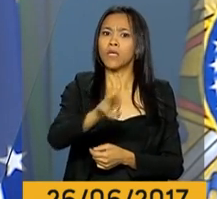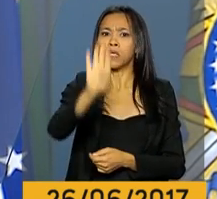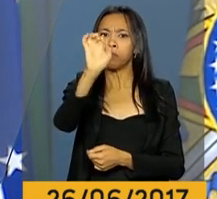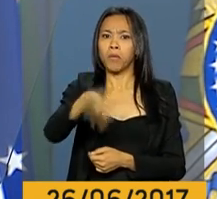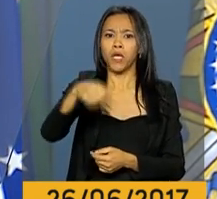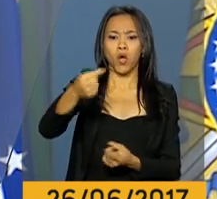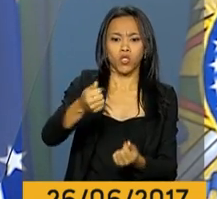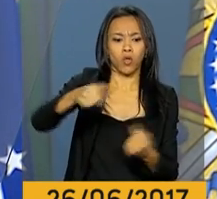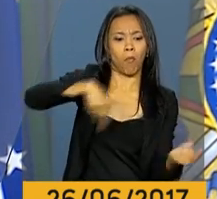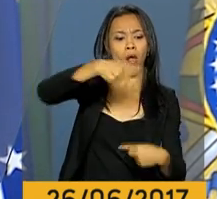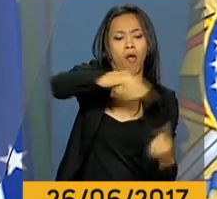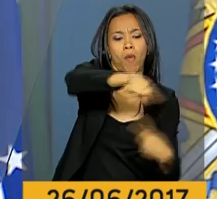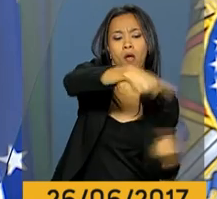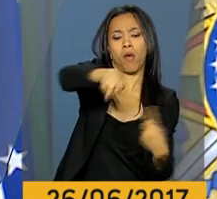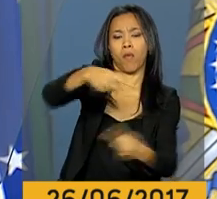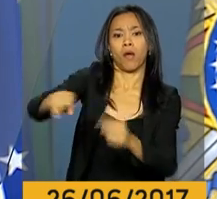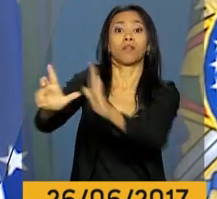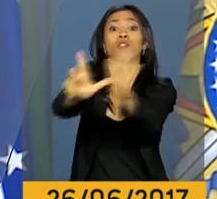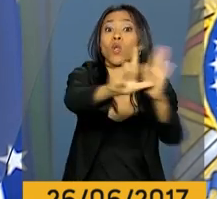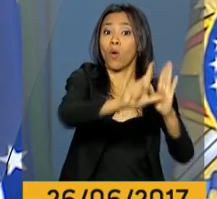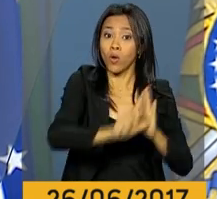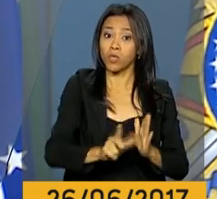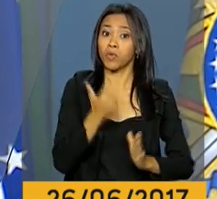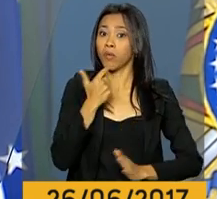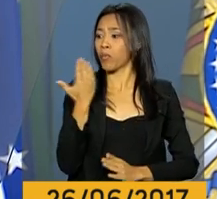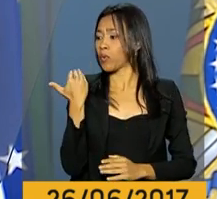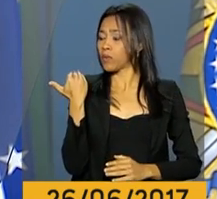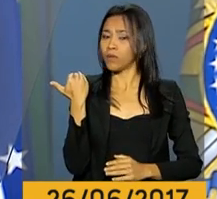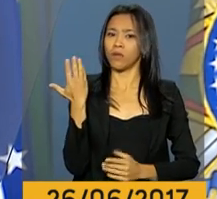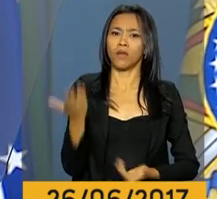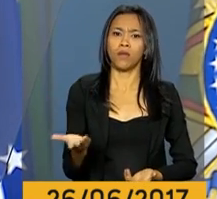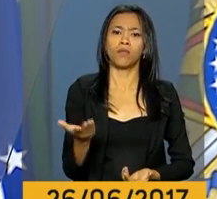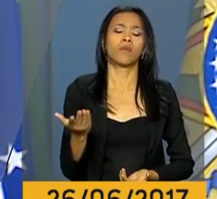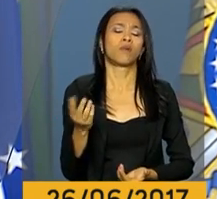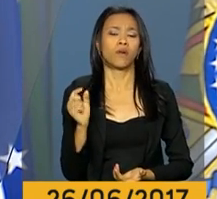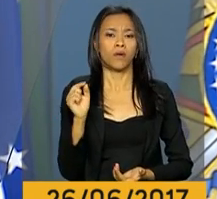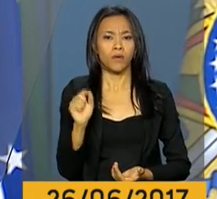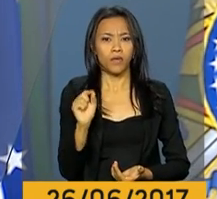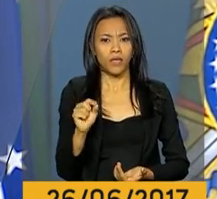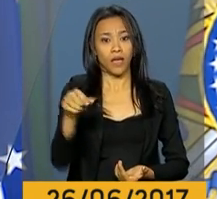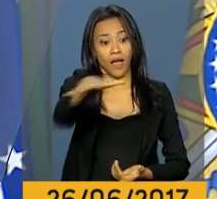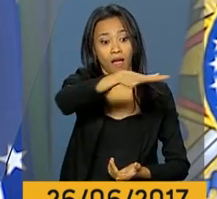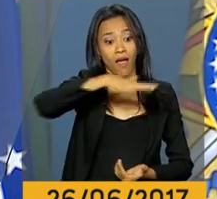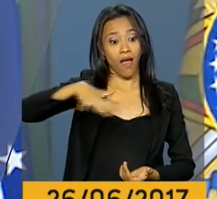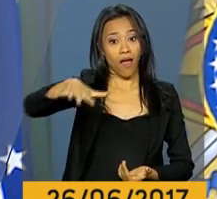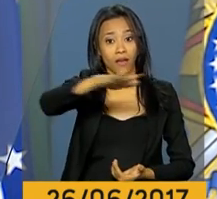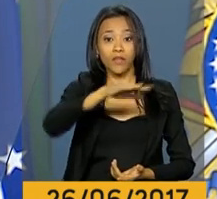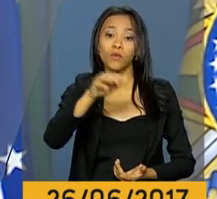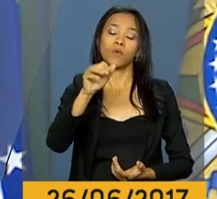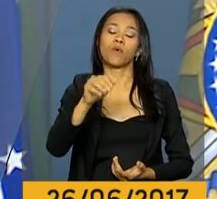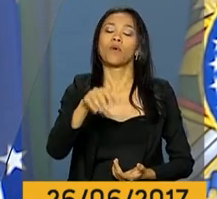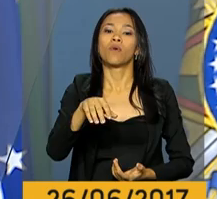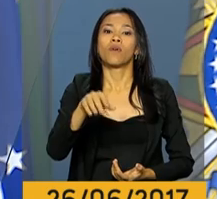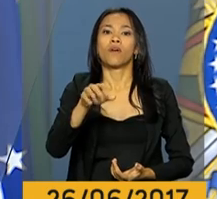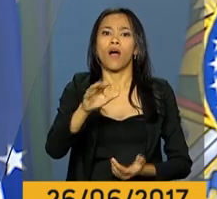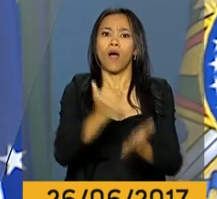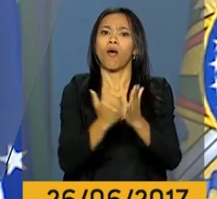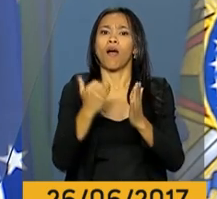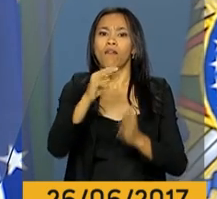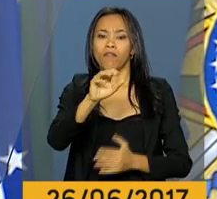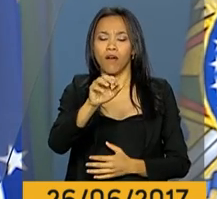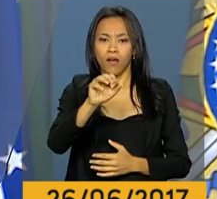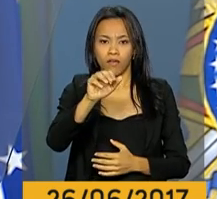e não foi sem razão que há pouco tempo até o índice de valorização da área do varejo eh Aumentou